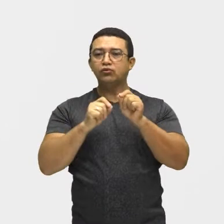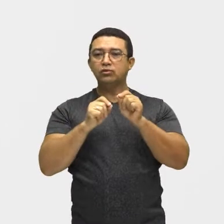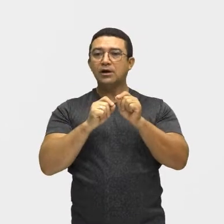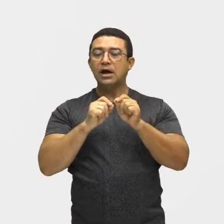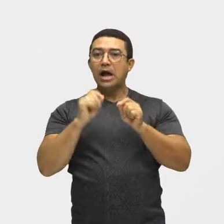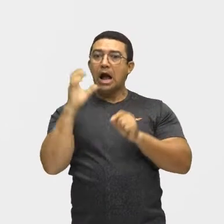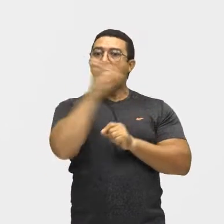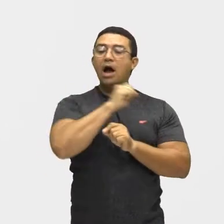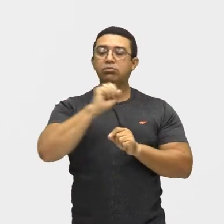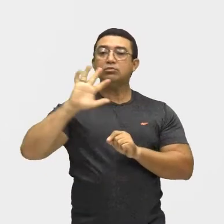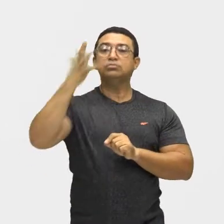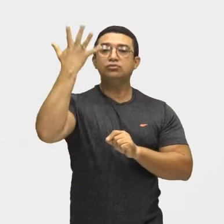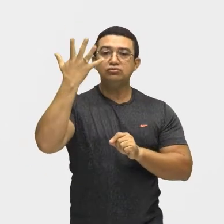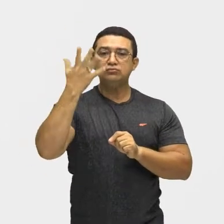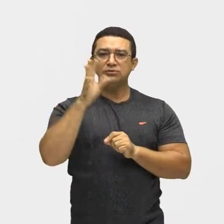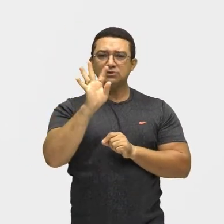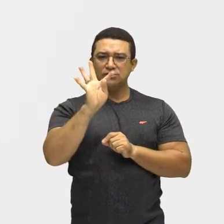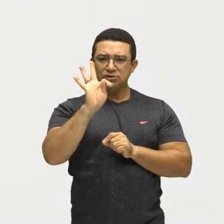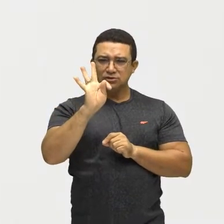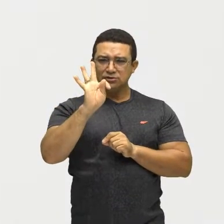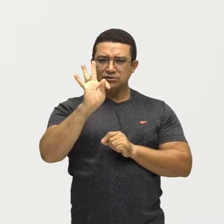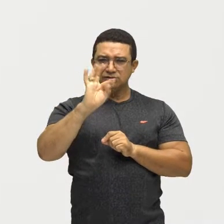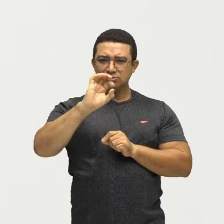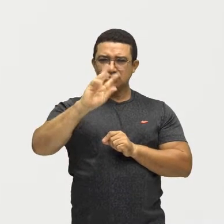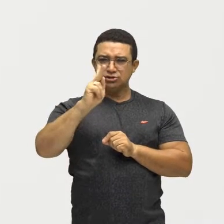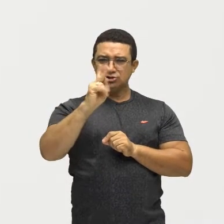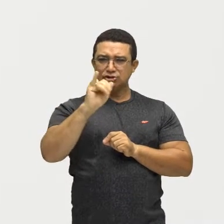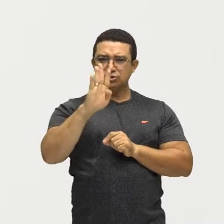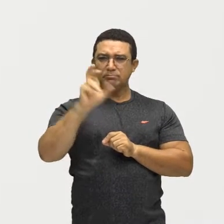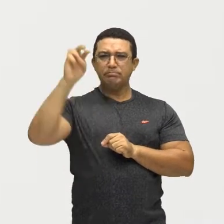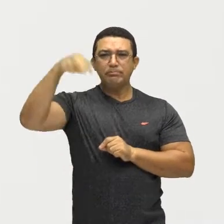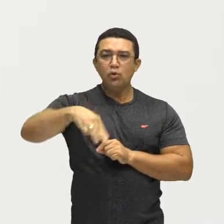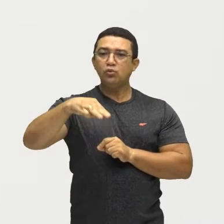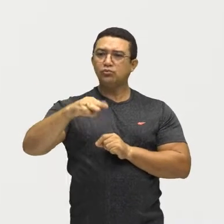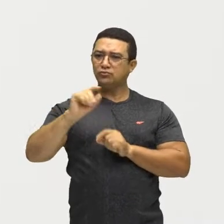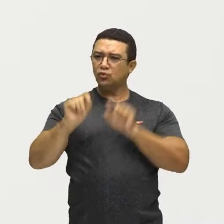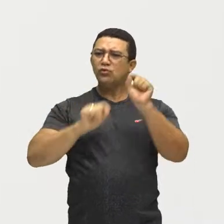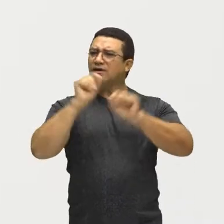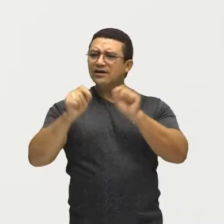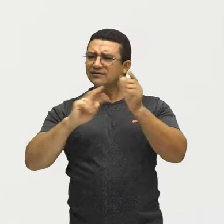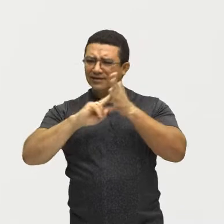tishbum, tibum. Então esta palavra, né, é a